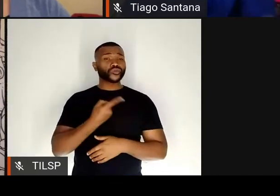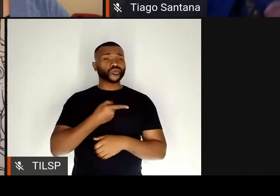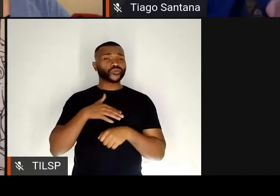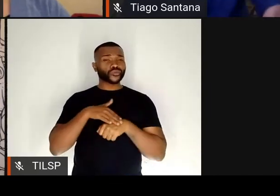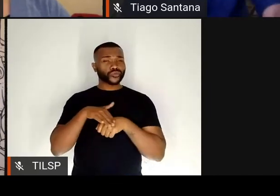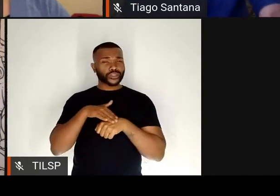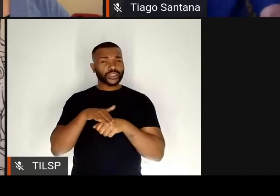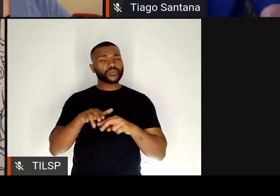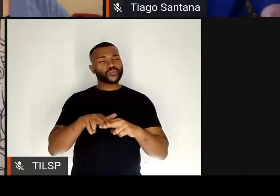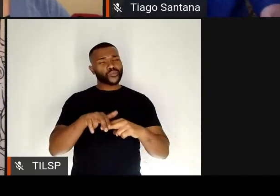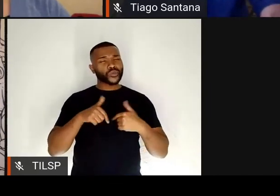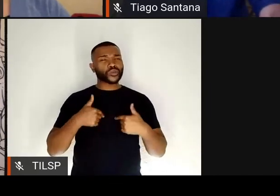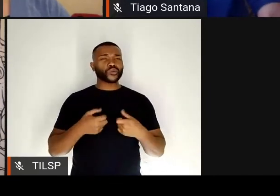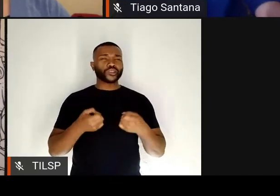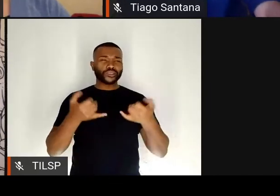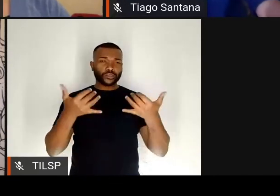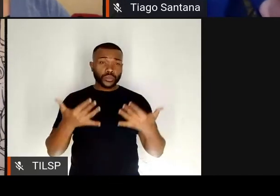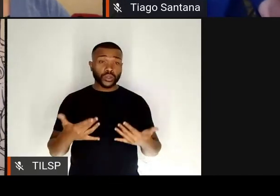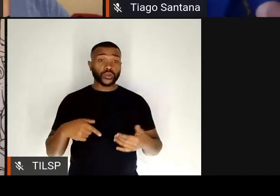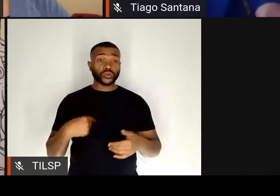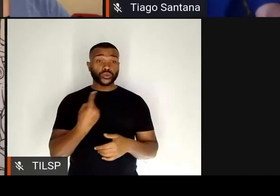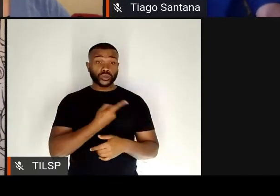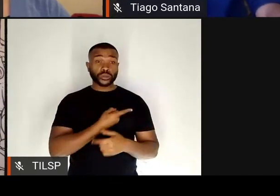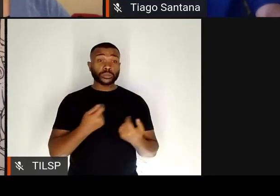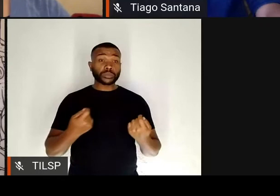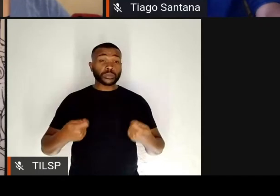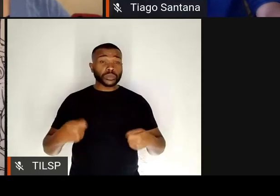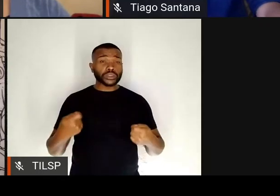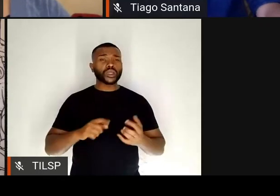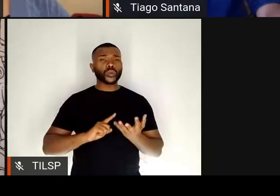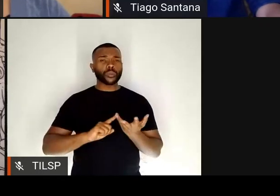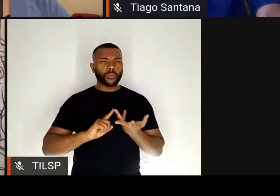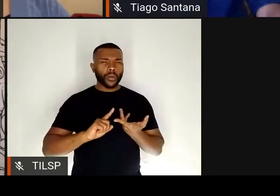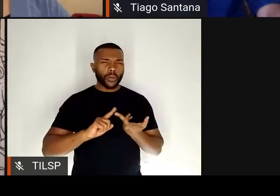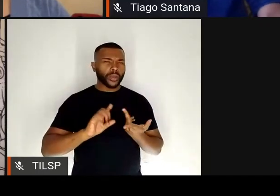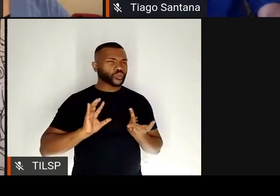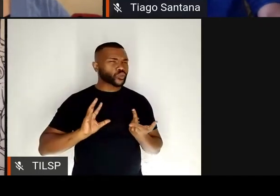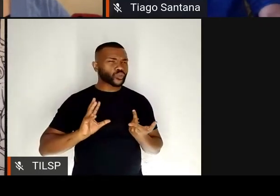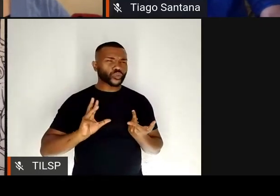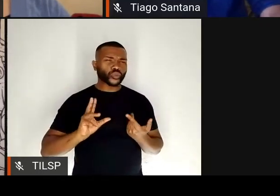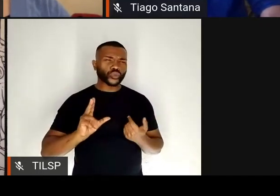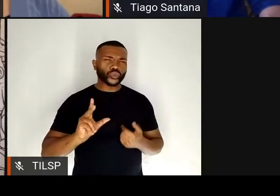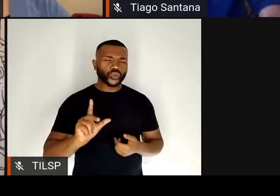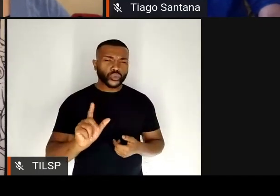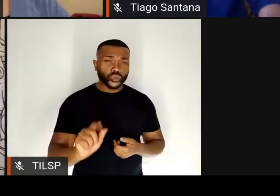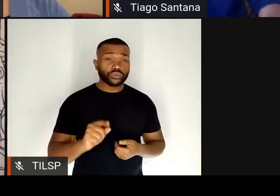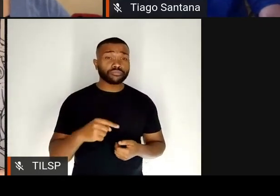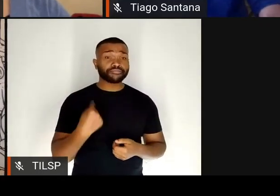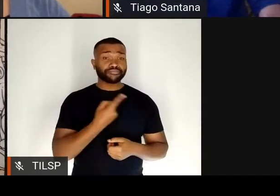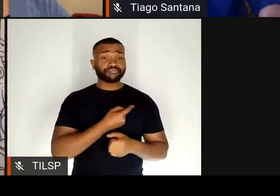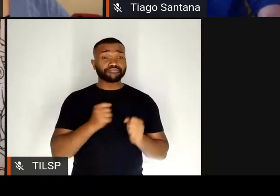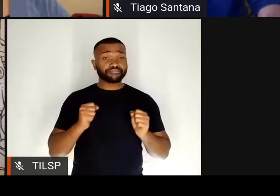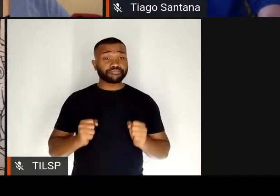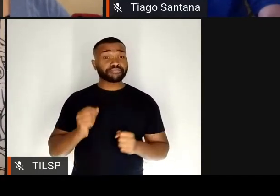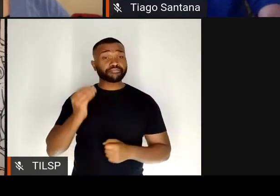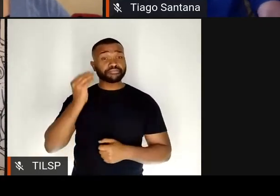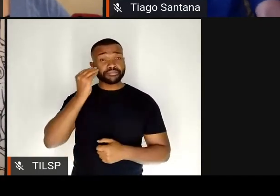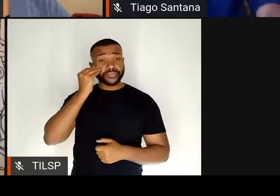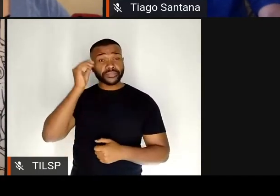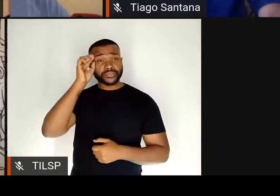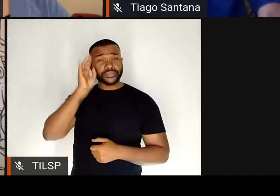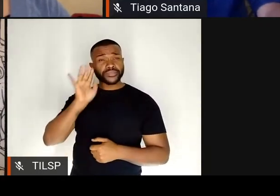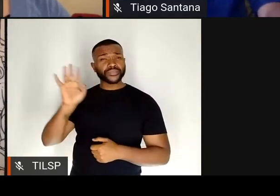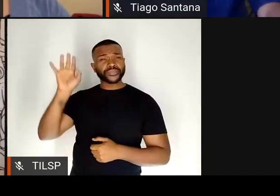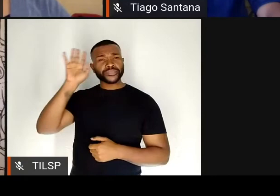que eu digo, eu acho que a gente tem que levar em conta todas essas dimensões, né, para poder tentar imaginar em cada momento como é que